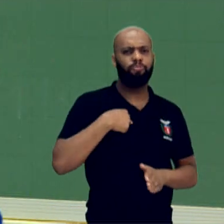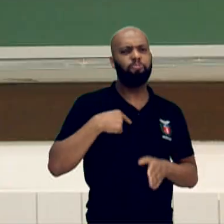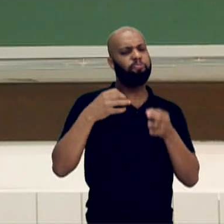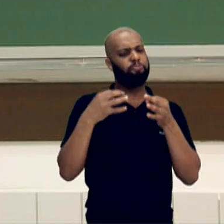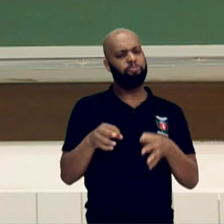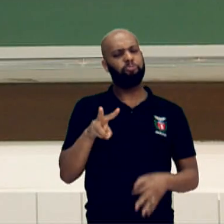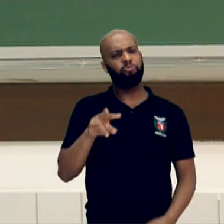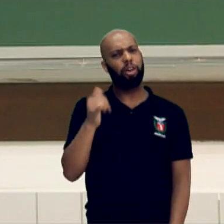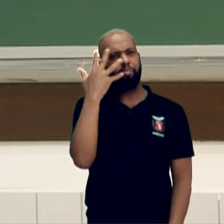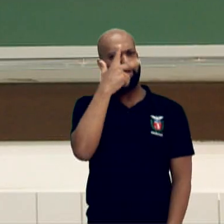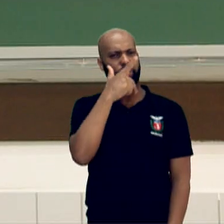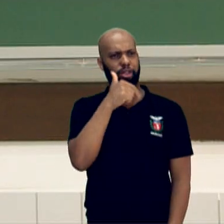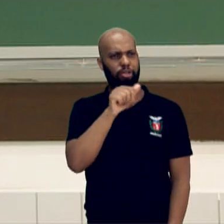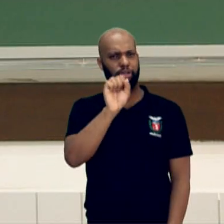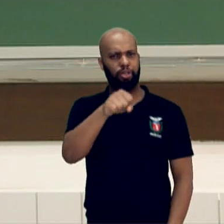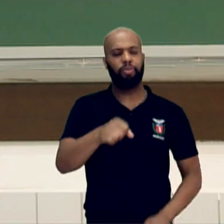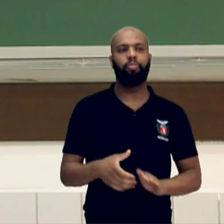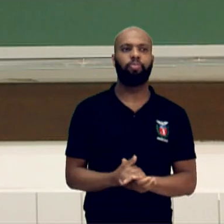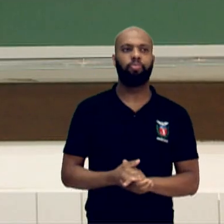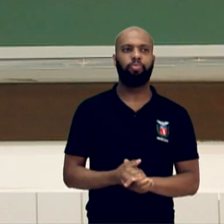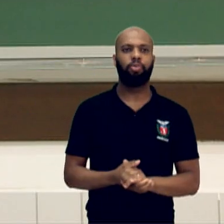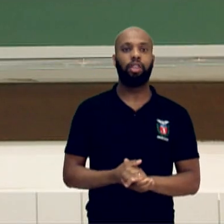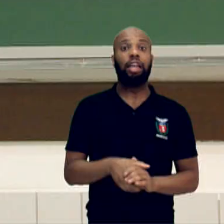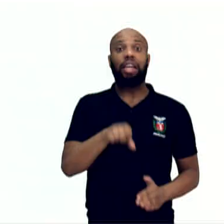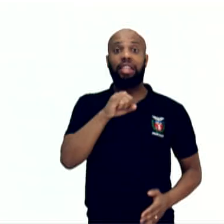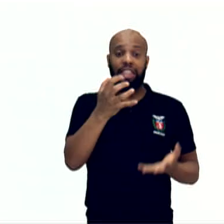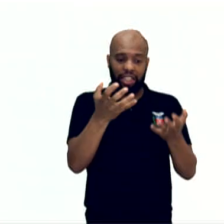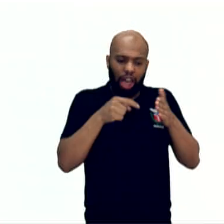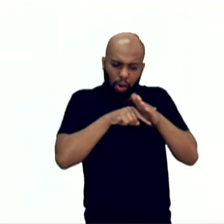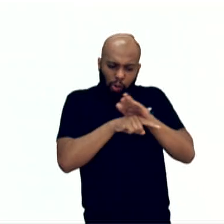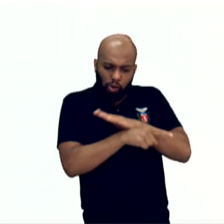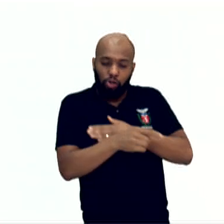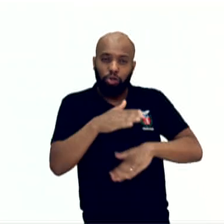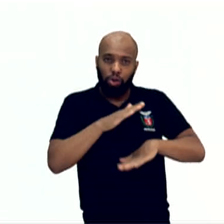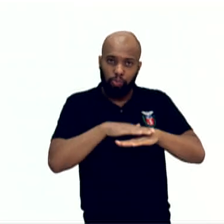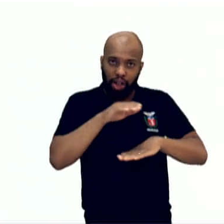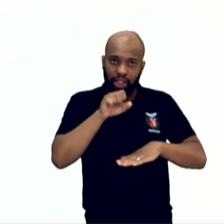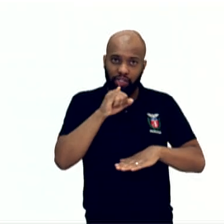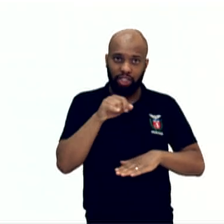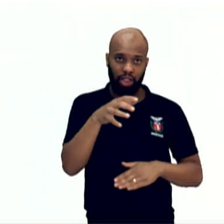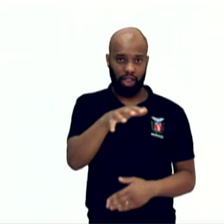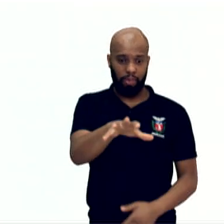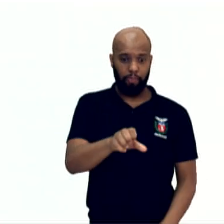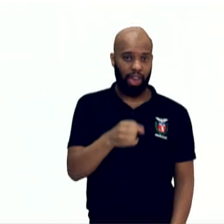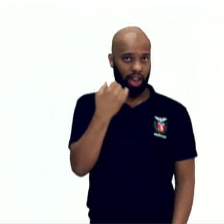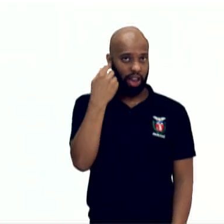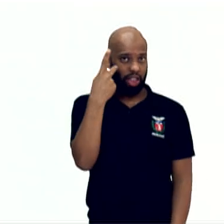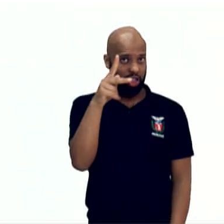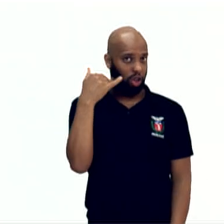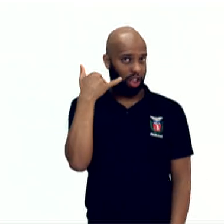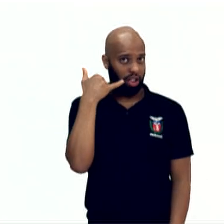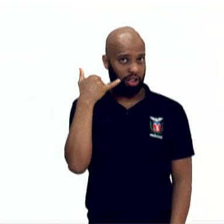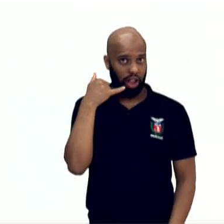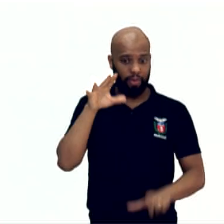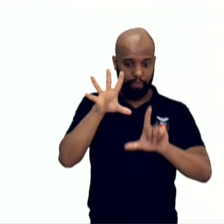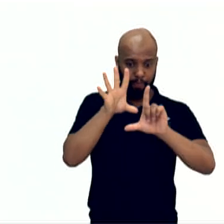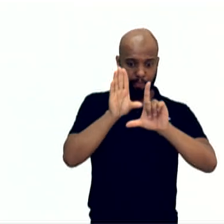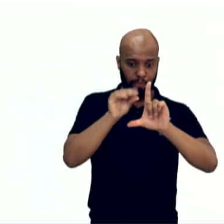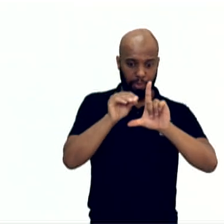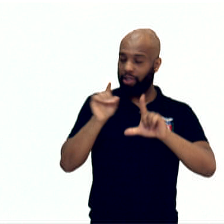bem lindo. Para saber mais sobre isso, se você colocar o seu telefone aqui no QR